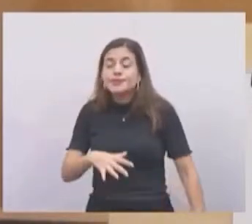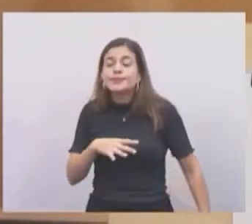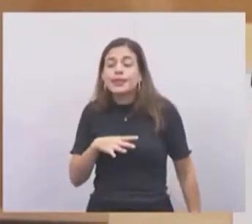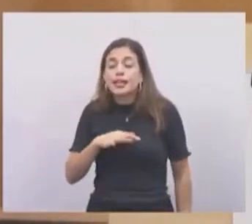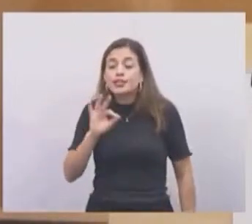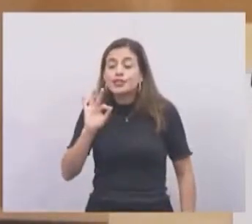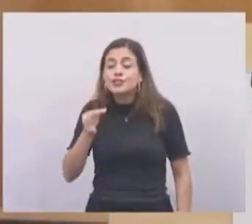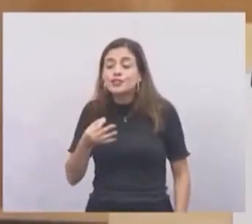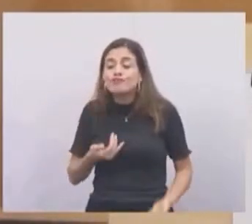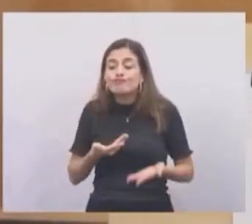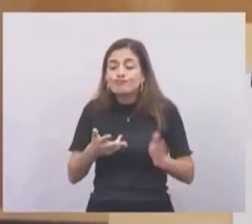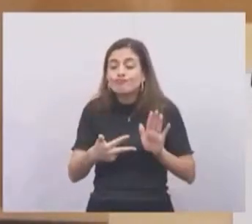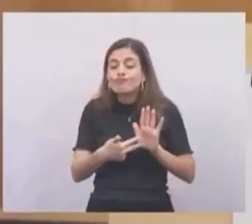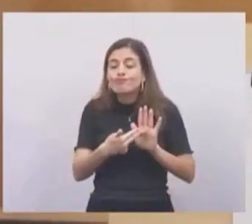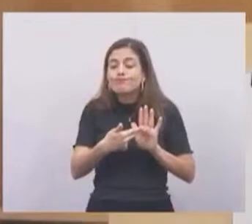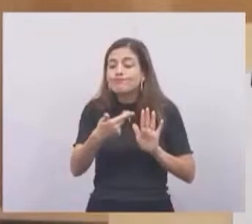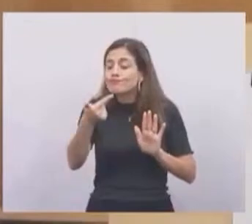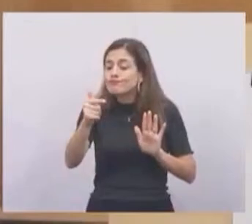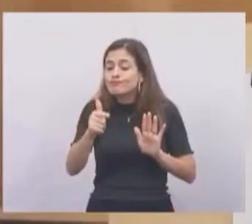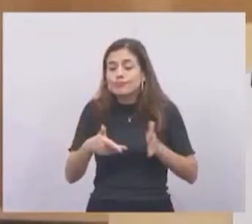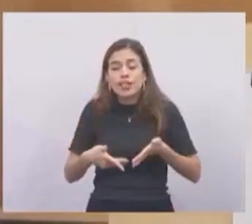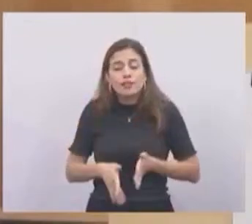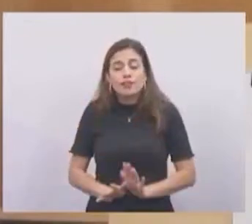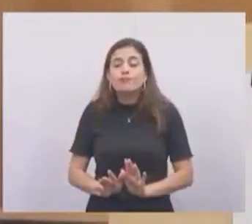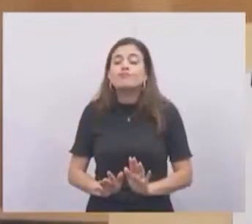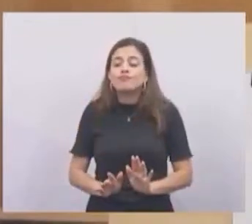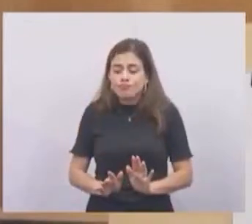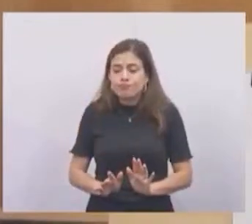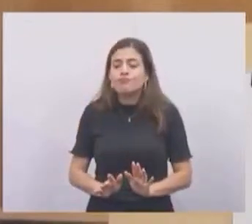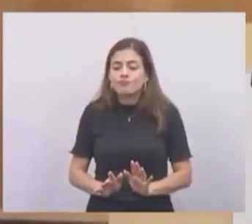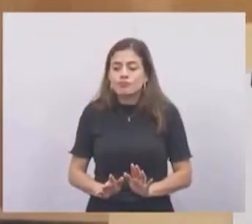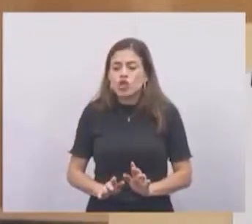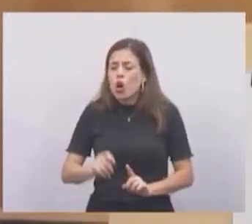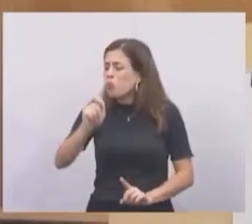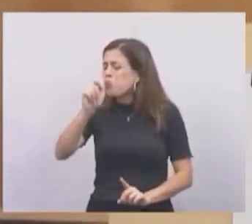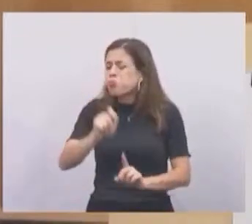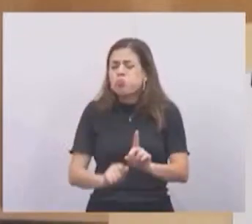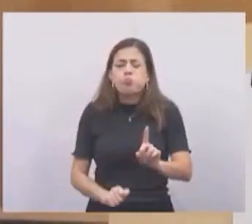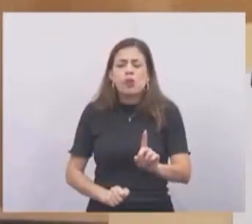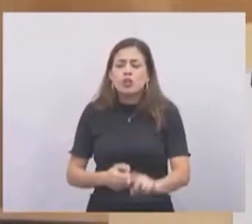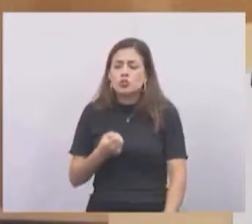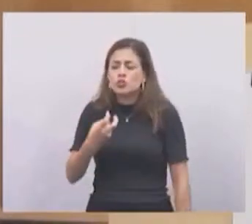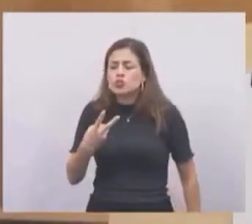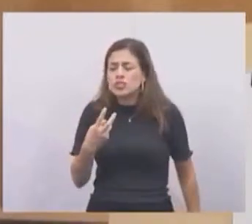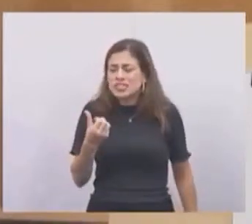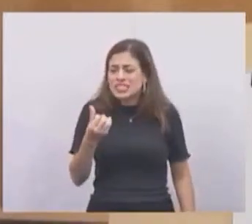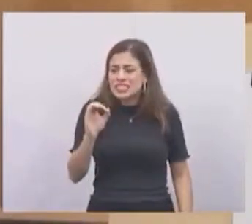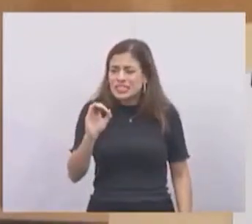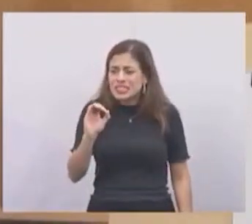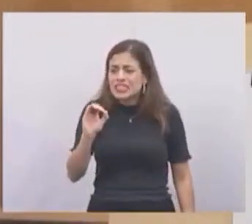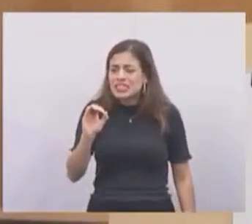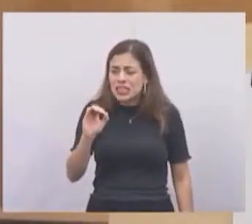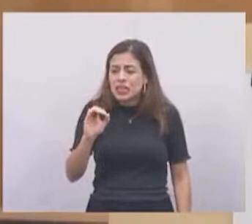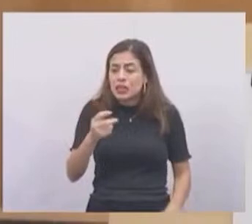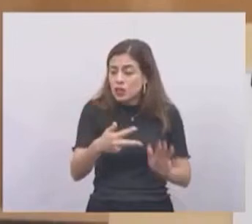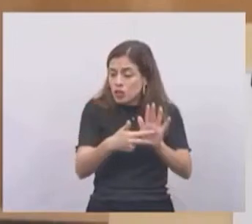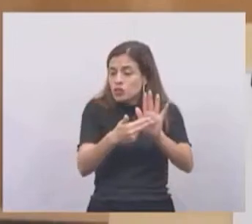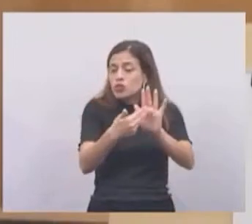município já oferece castrações gratuitas todo mês. 260 castrações gratuitas. Só que a pessoa tem preguiça.